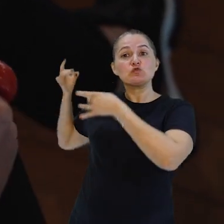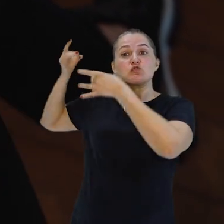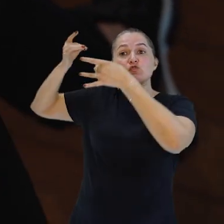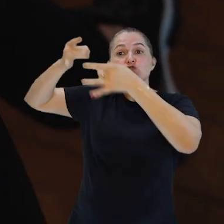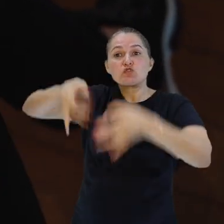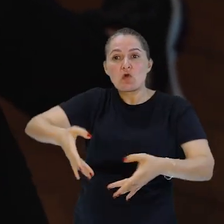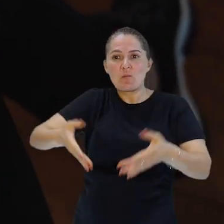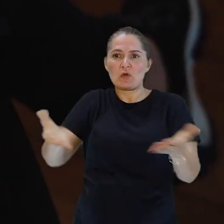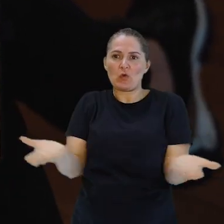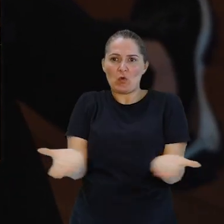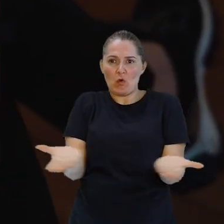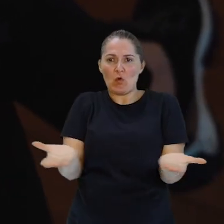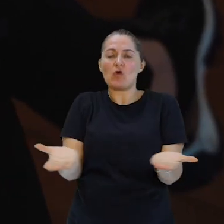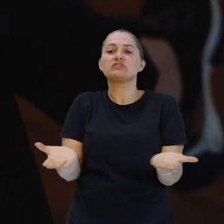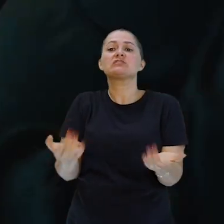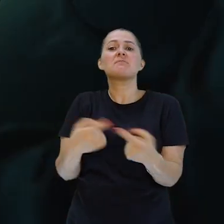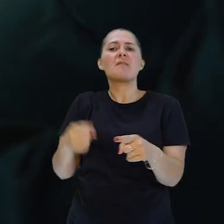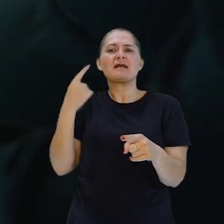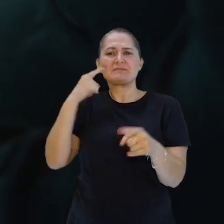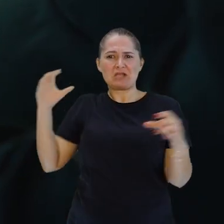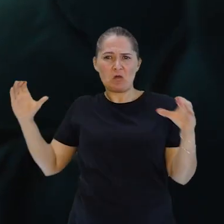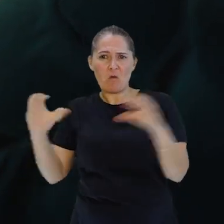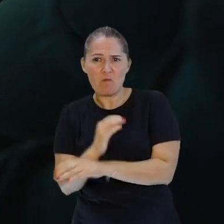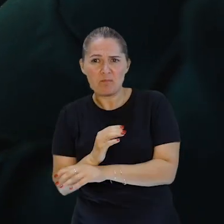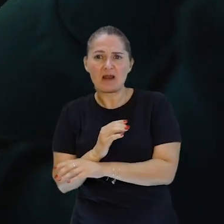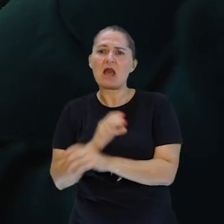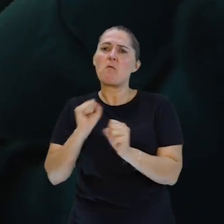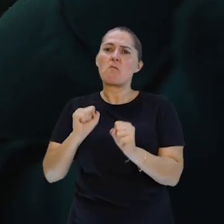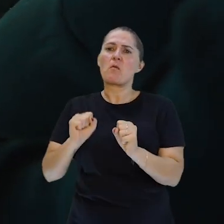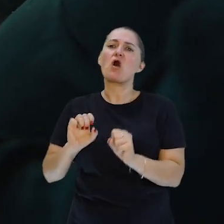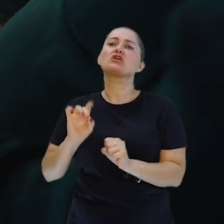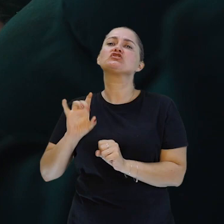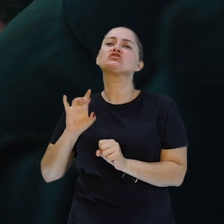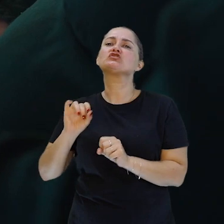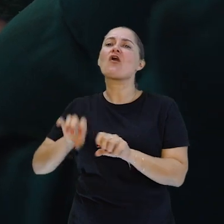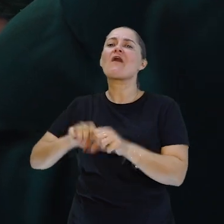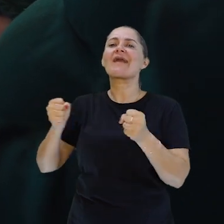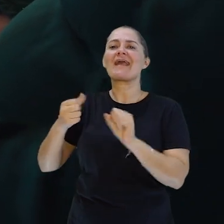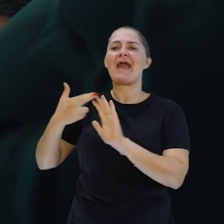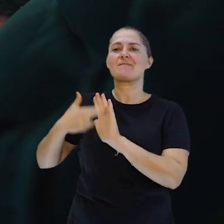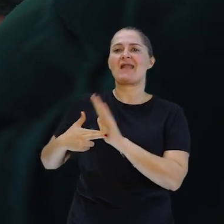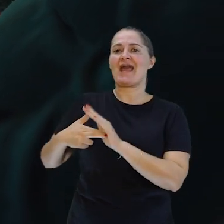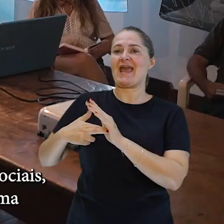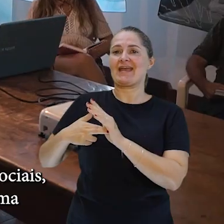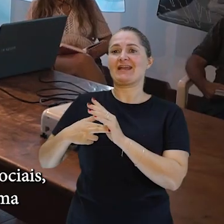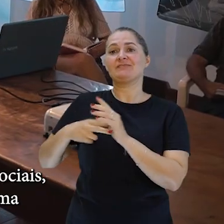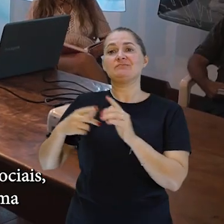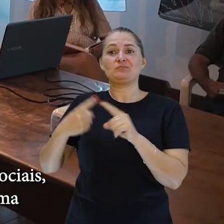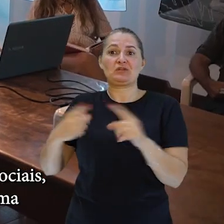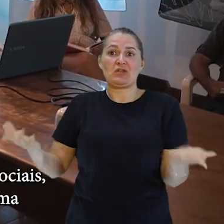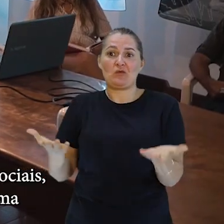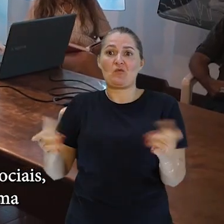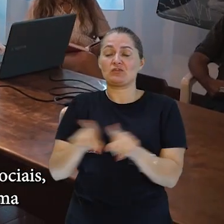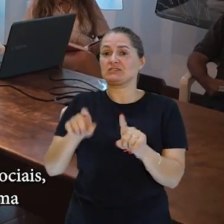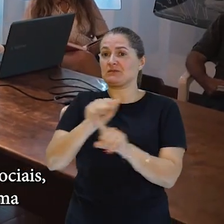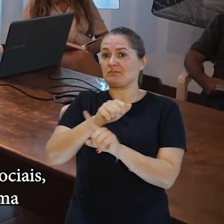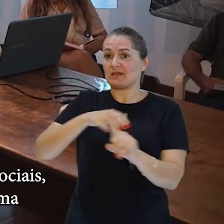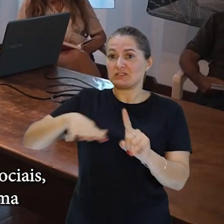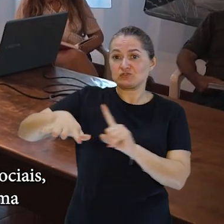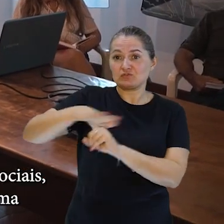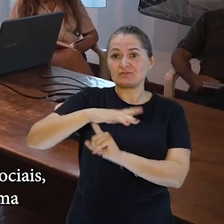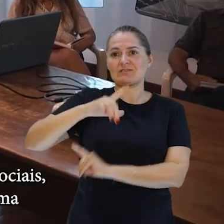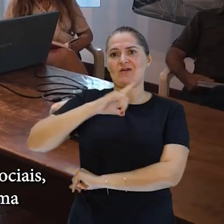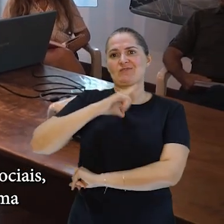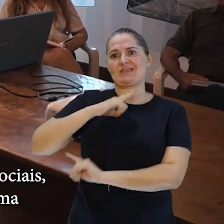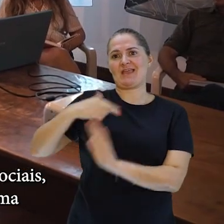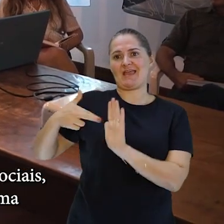ação do tempo era exatamente a contradição em relação àquilo que era a norma, né? Porque hoje também a gente tem as normas sociais,